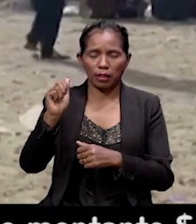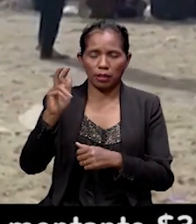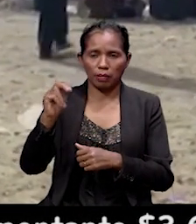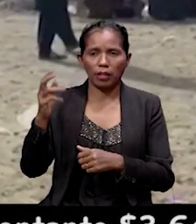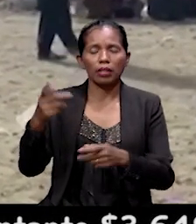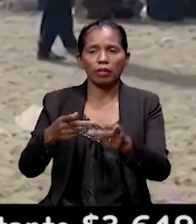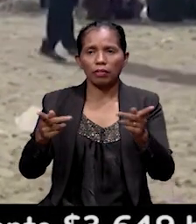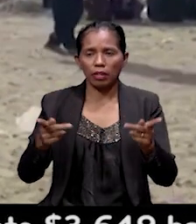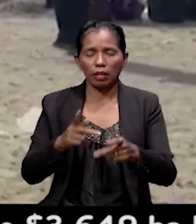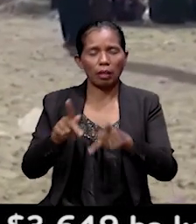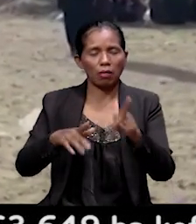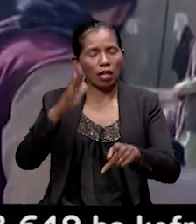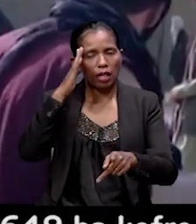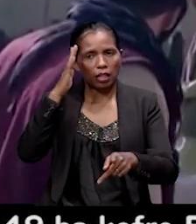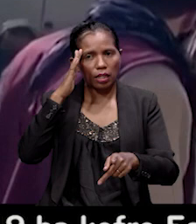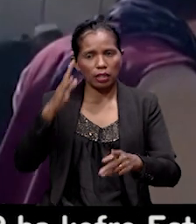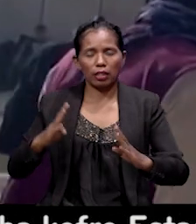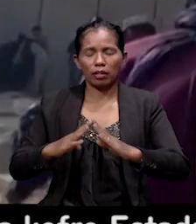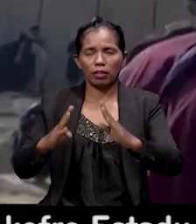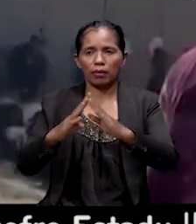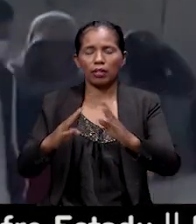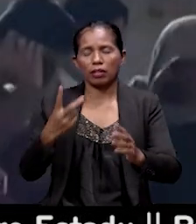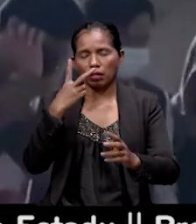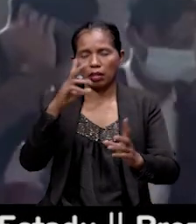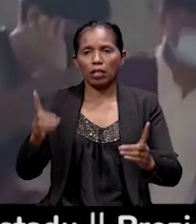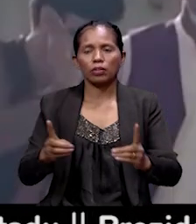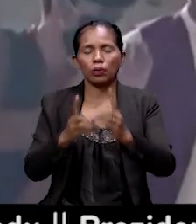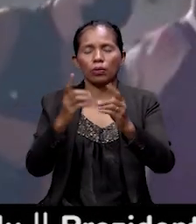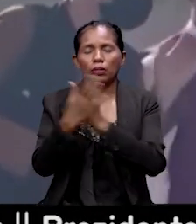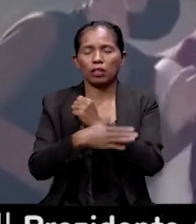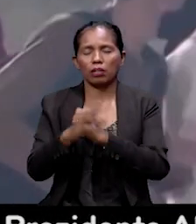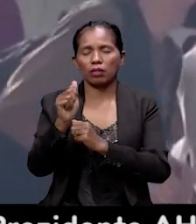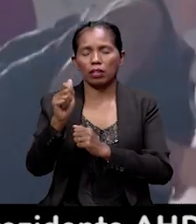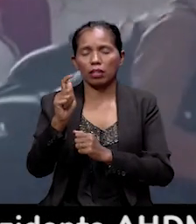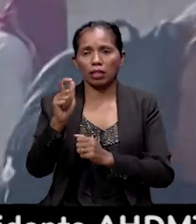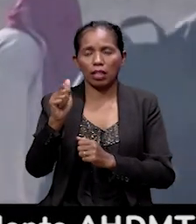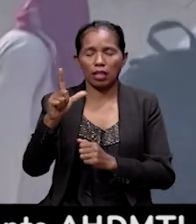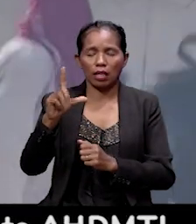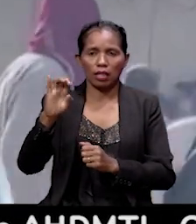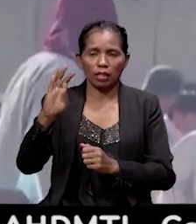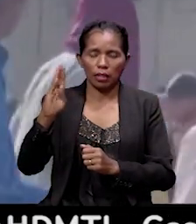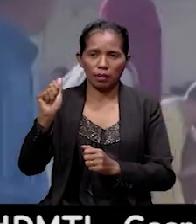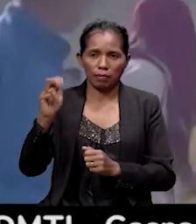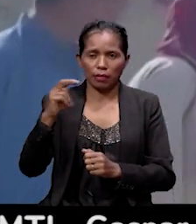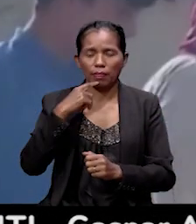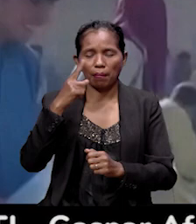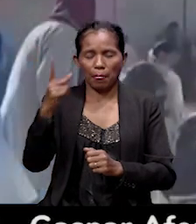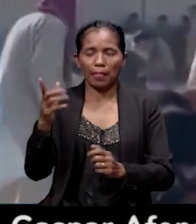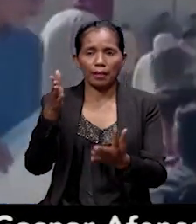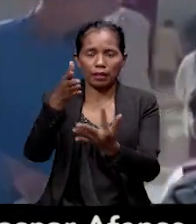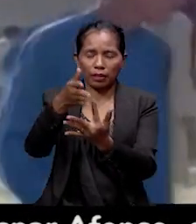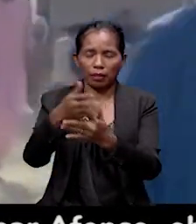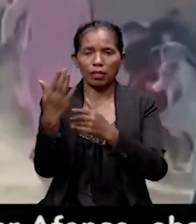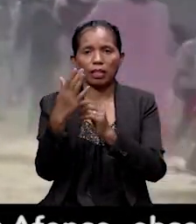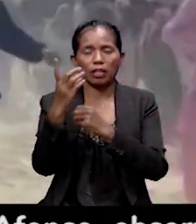fati nebe conhecido hanesan abrigo contra Taliban. Taliban tama i capital Kabul i loron sanu resen 5 fulan